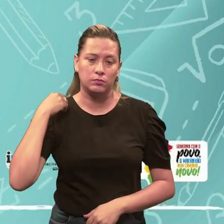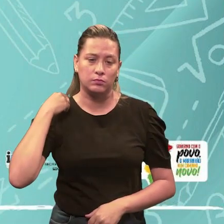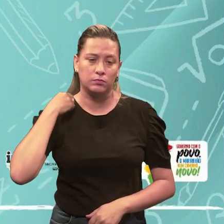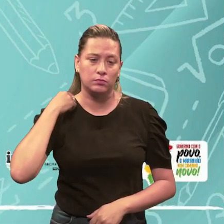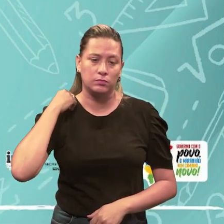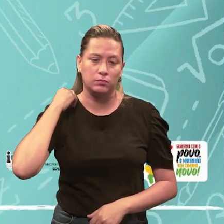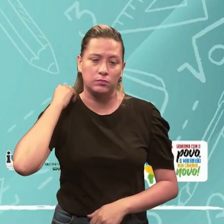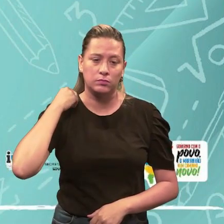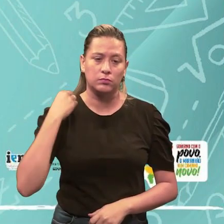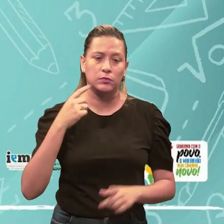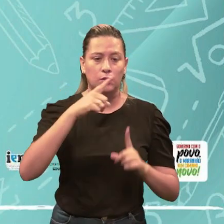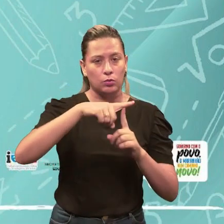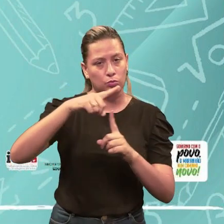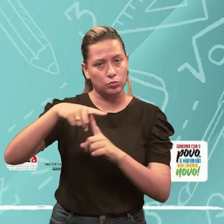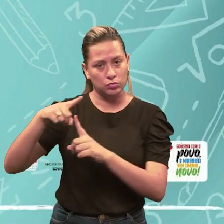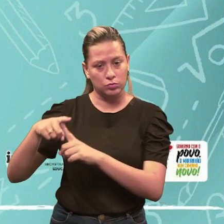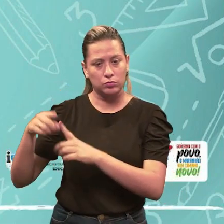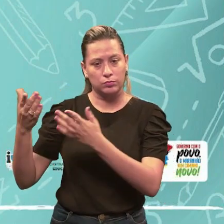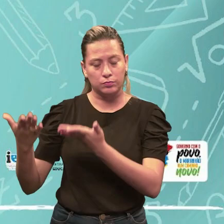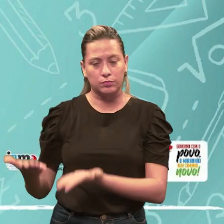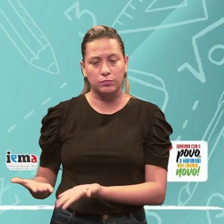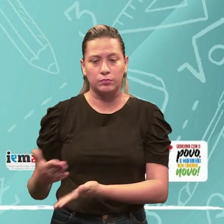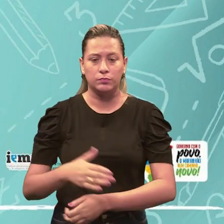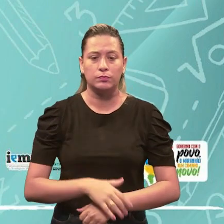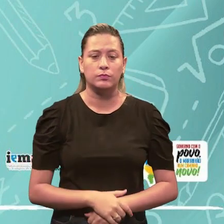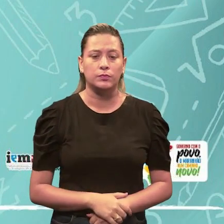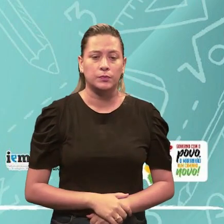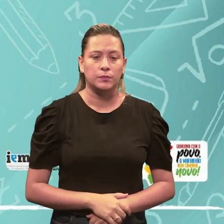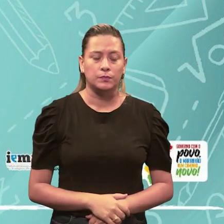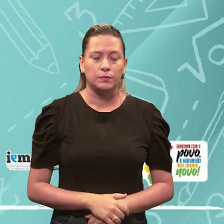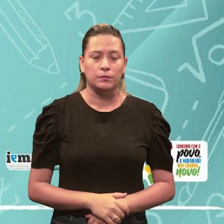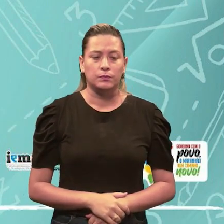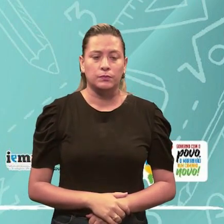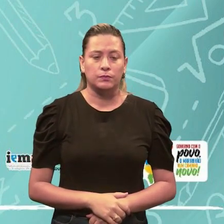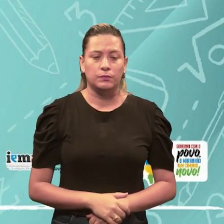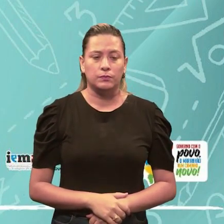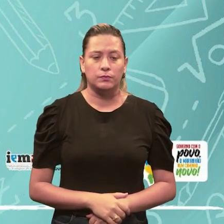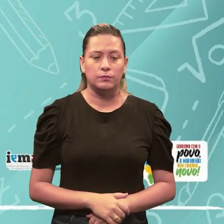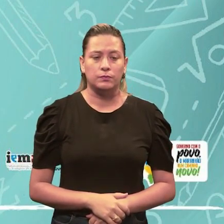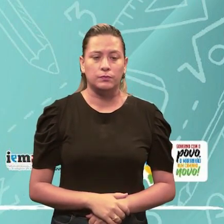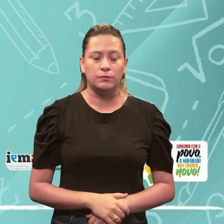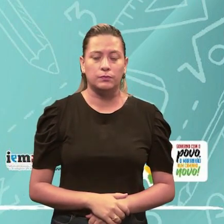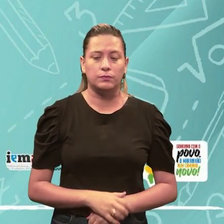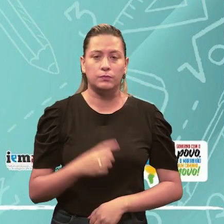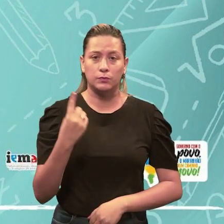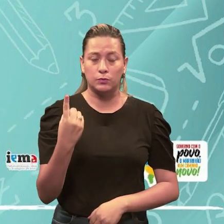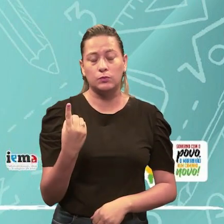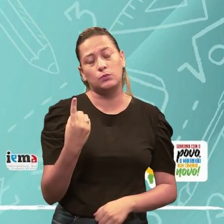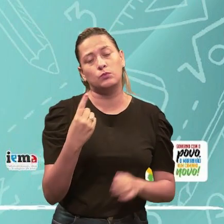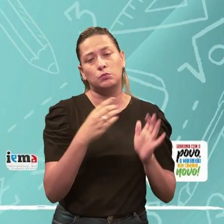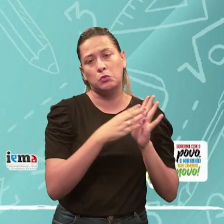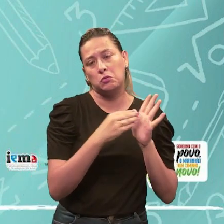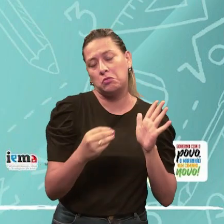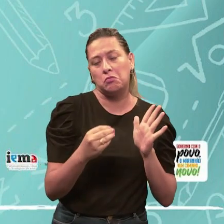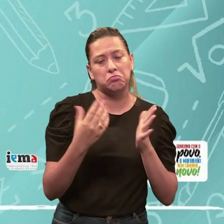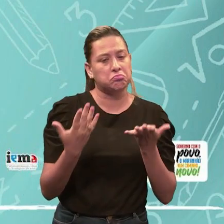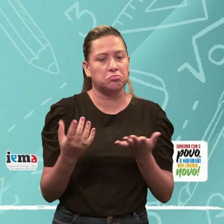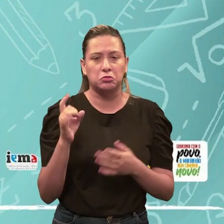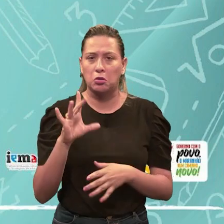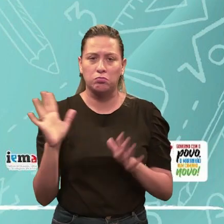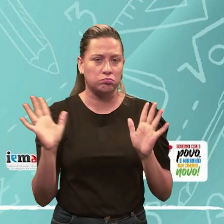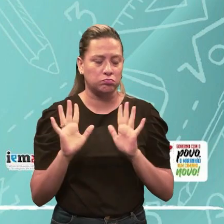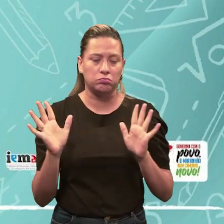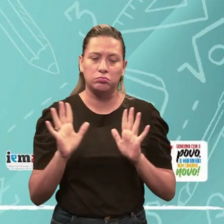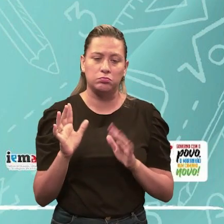tem alguns tipos aí, ó, de resistores, né? Não existe só em um modelo, em uma só aparência,